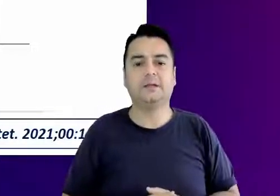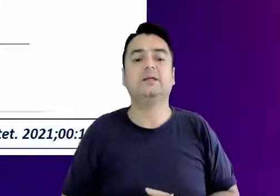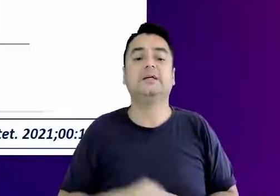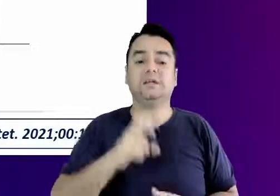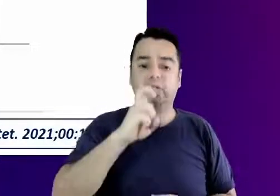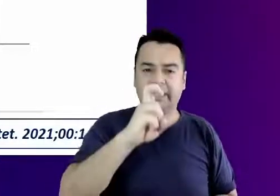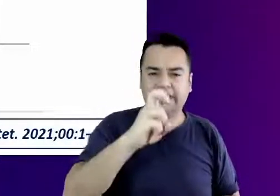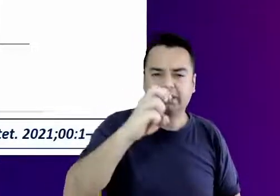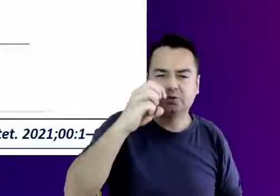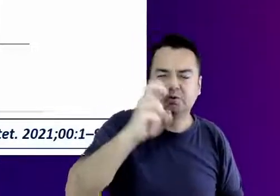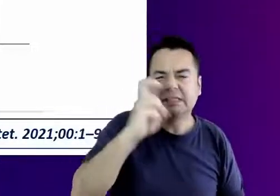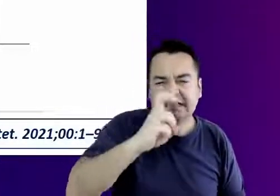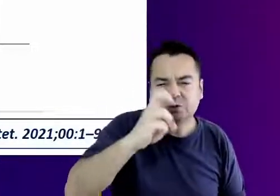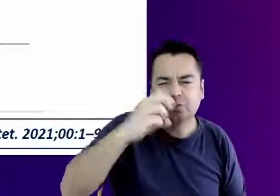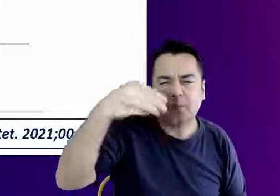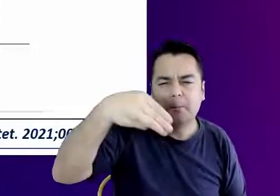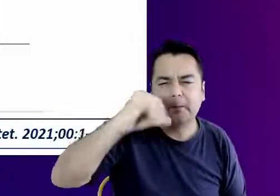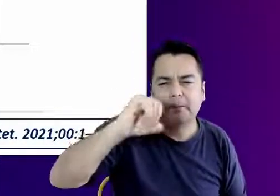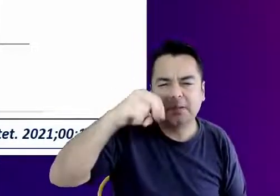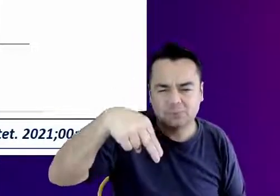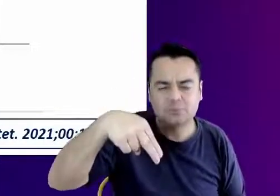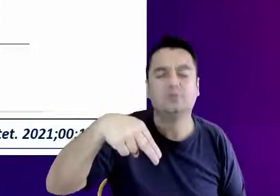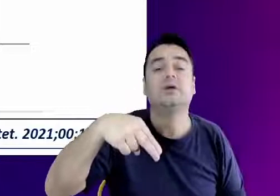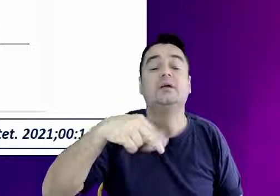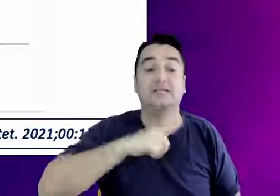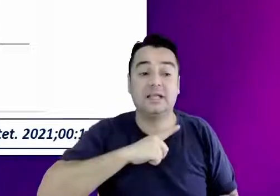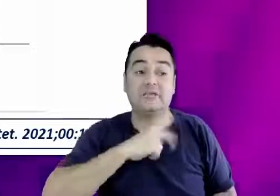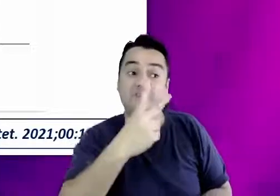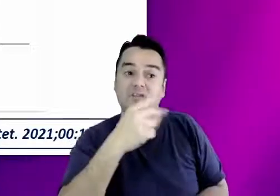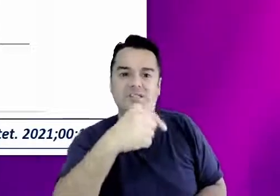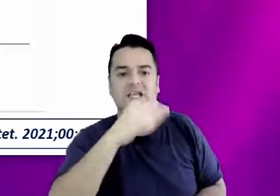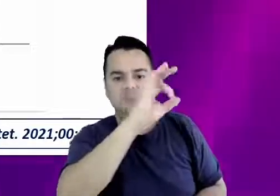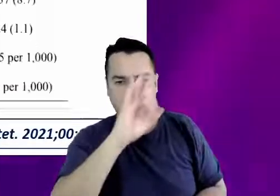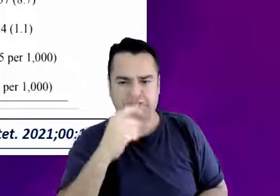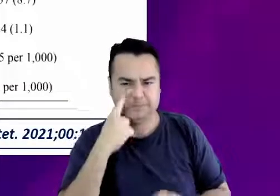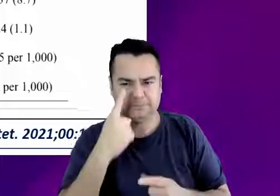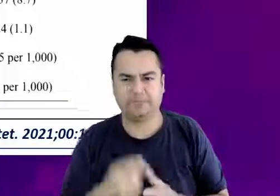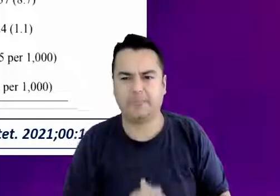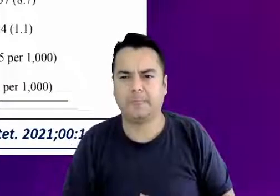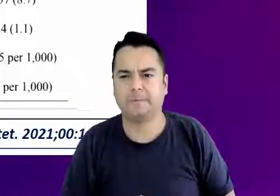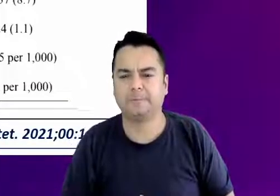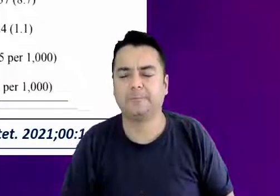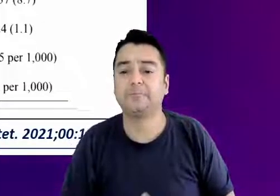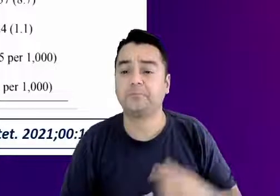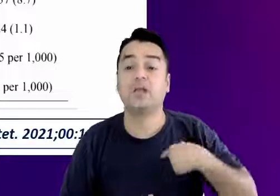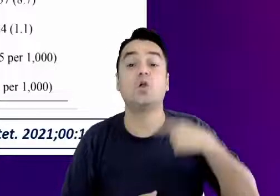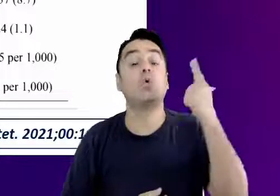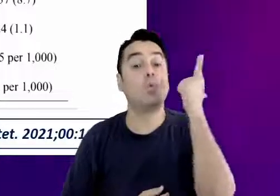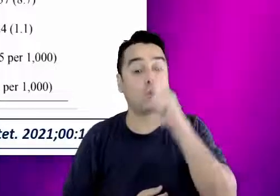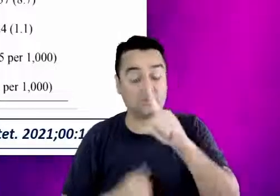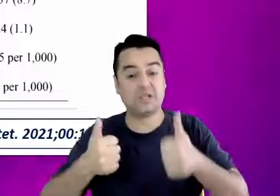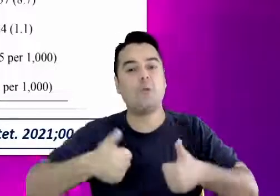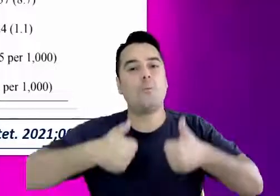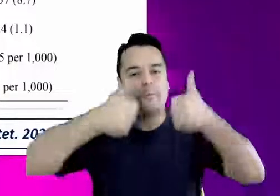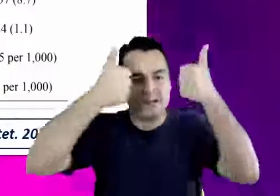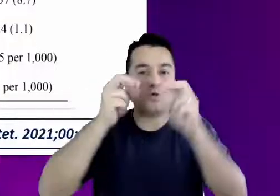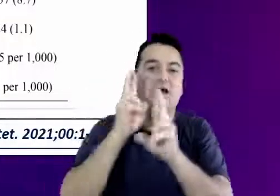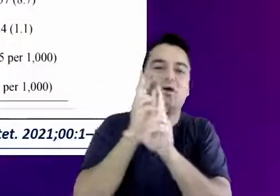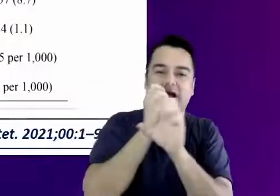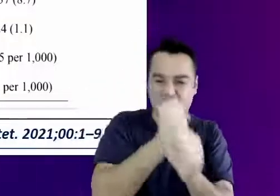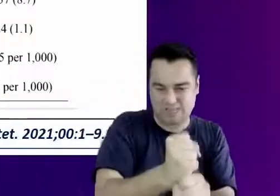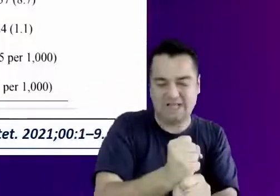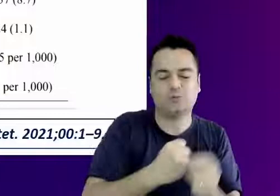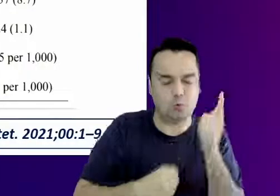uma redução aí na ordem de 27%. Ou seja, eu consigo melhorar os resultados perinatais.